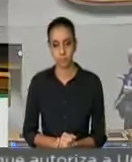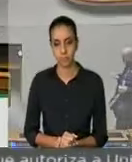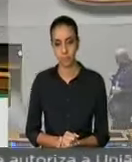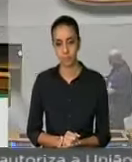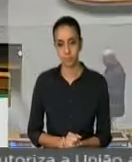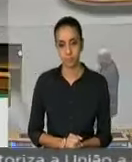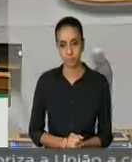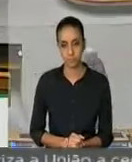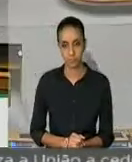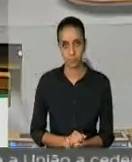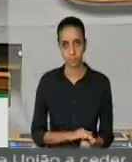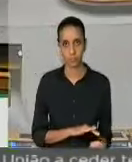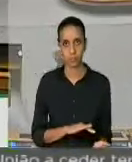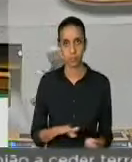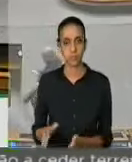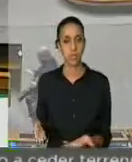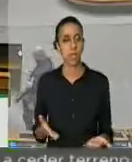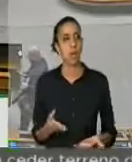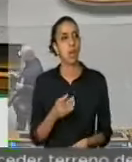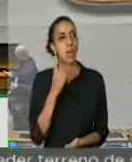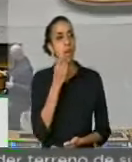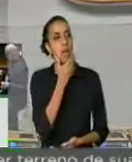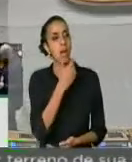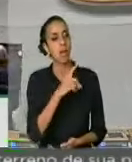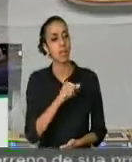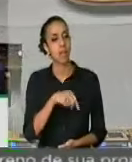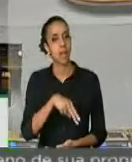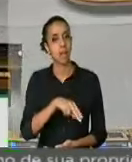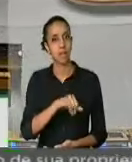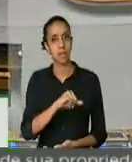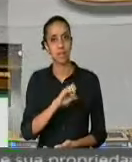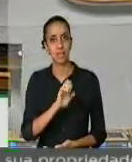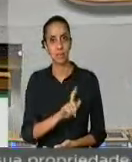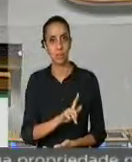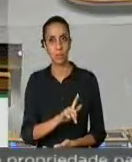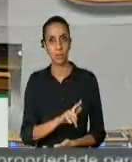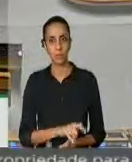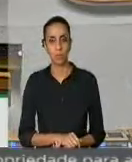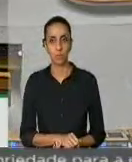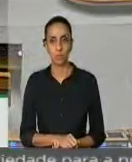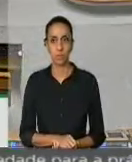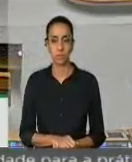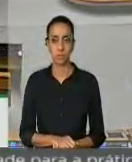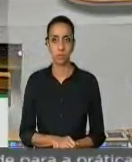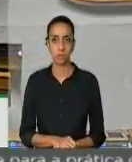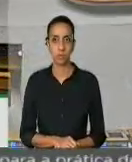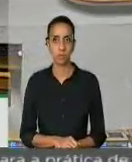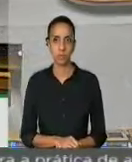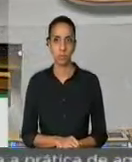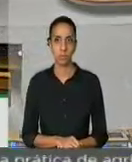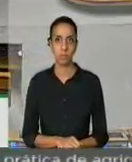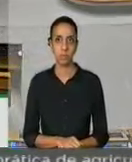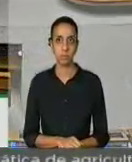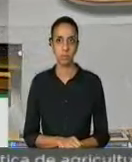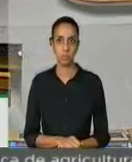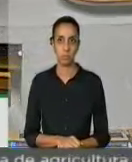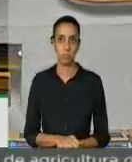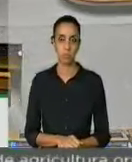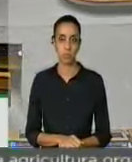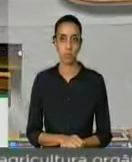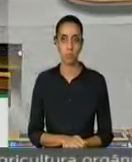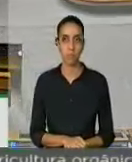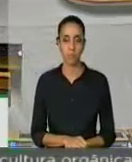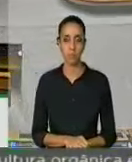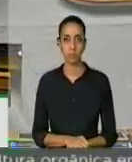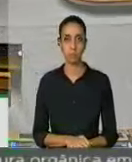senu partido lá que Dan Almeida que Partido el manda ele manda aí chefe é chefe senhor presidente